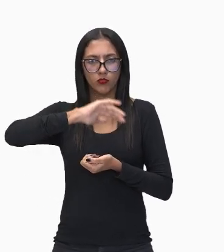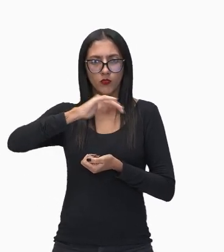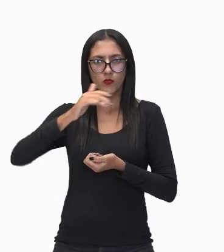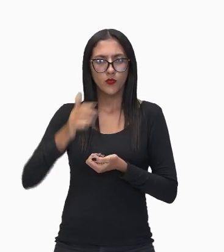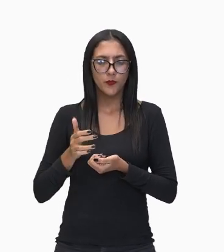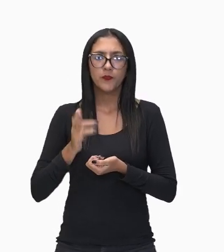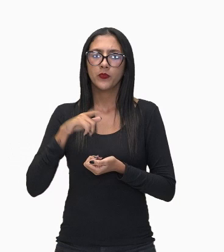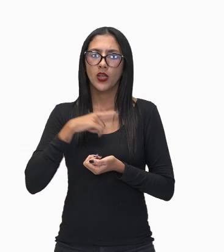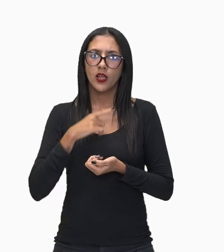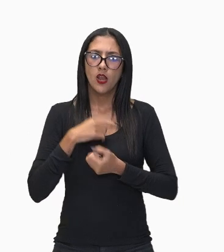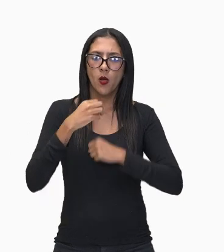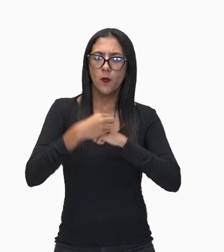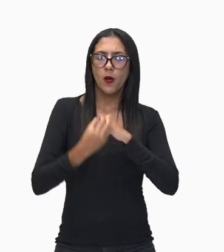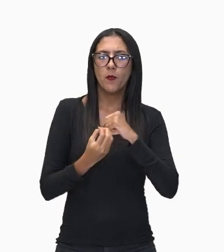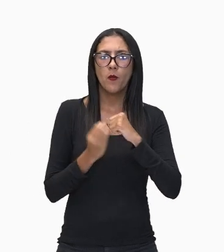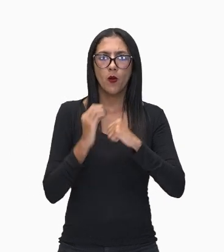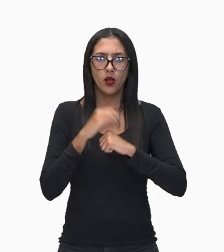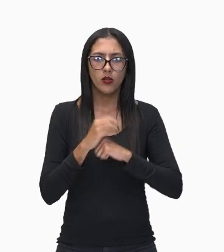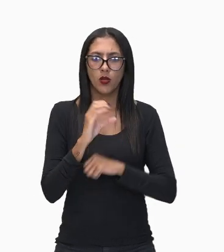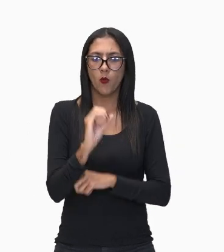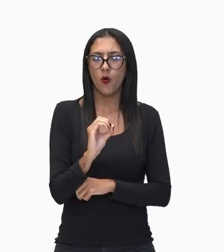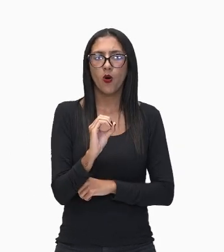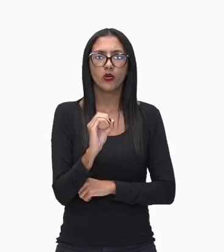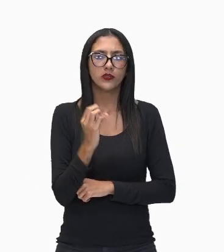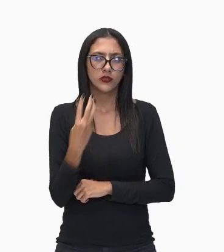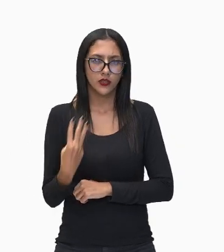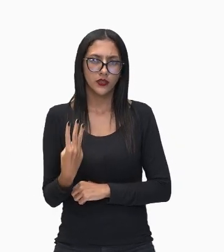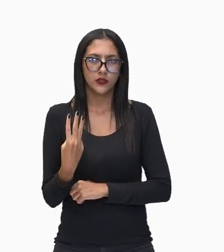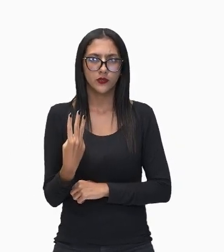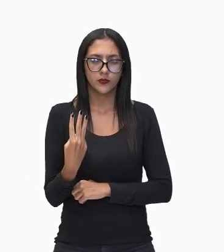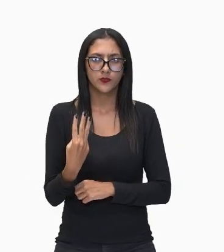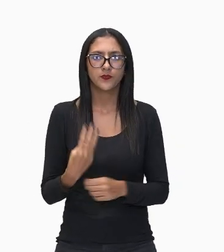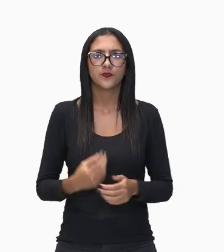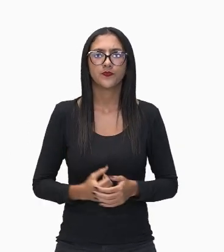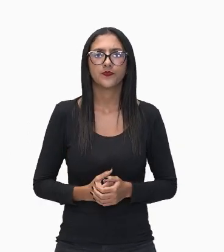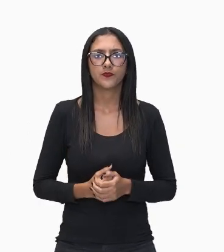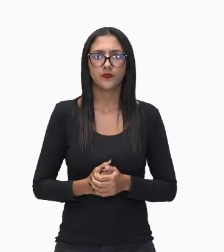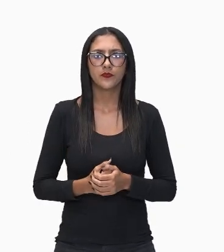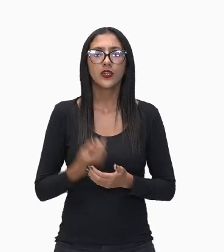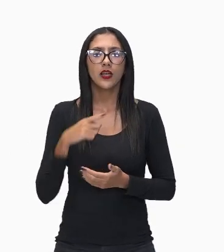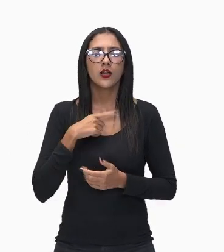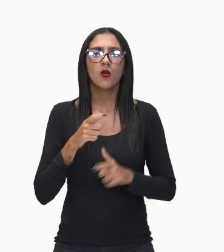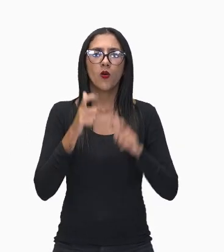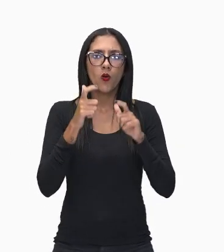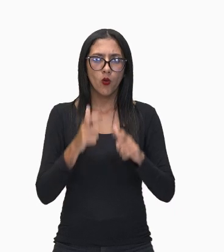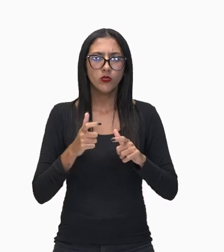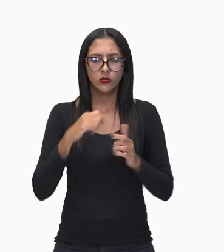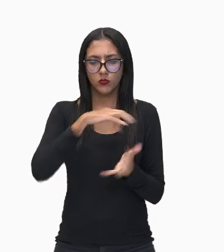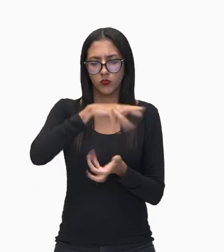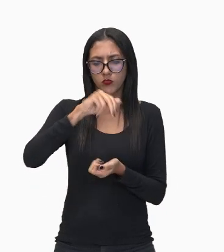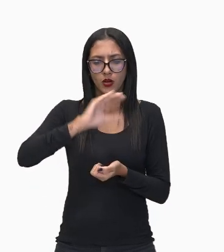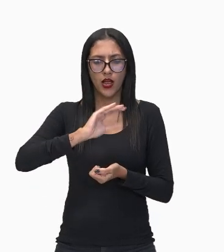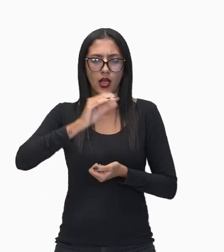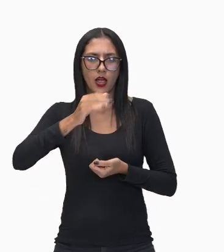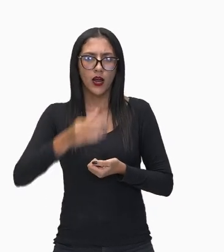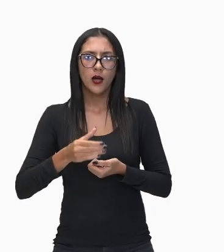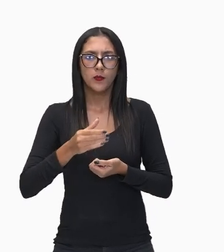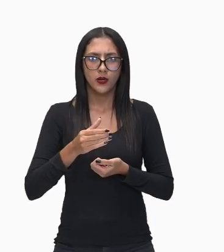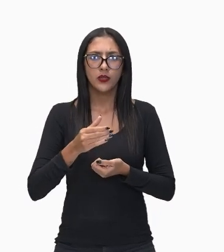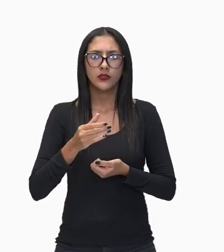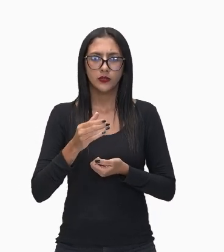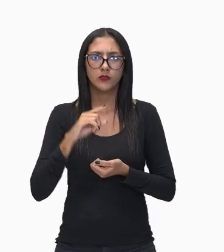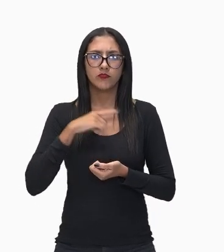fórmula molecular do ozônio é o O3 e ele está ali localizado na estratosfera da Terra, entre 25